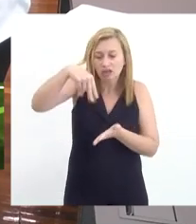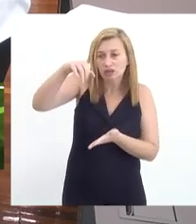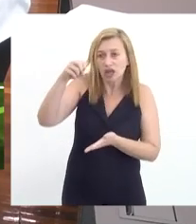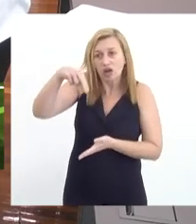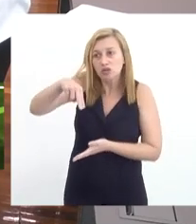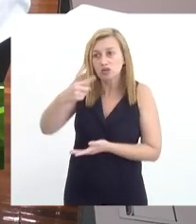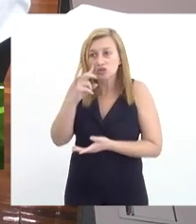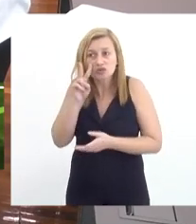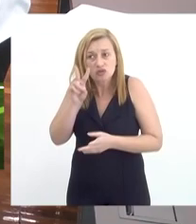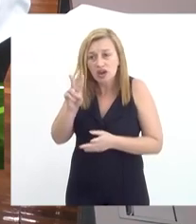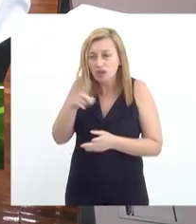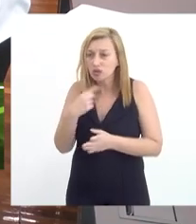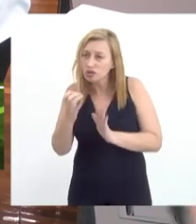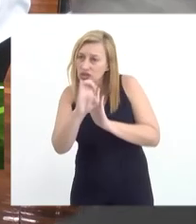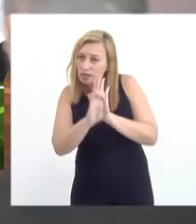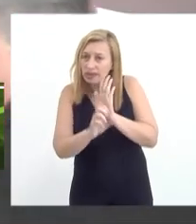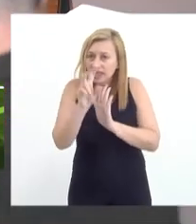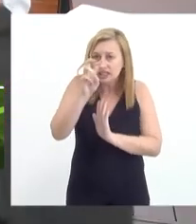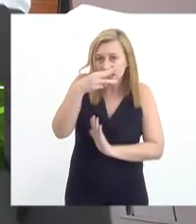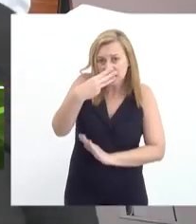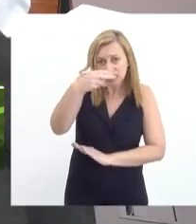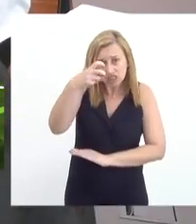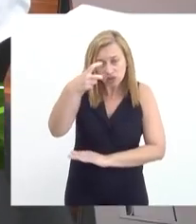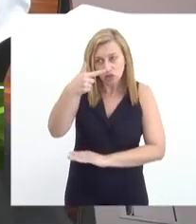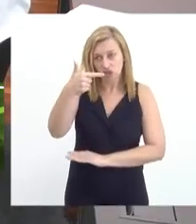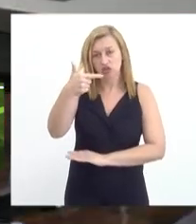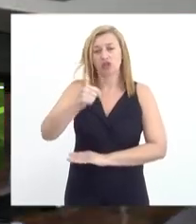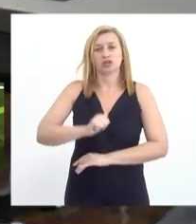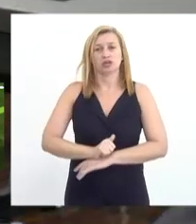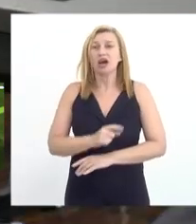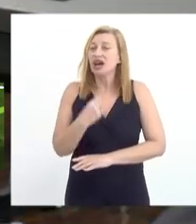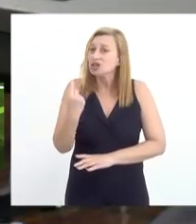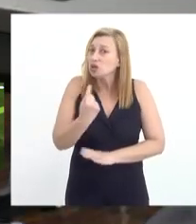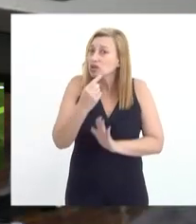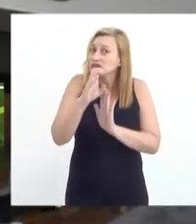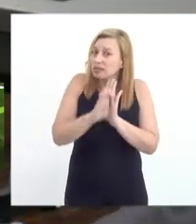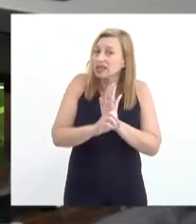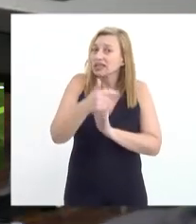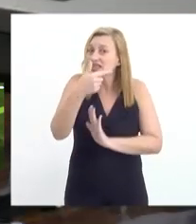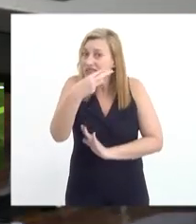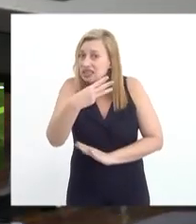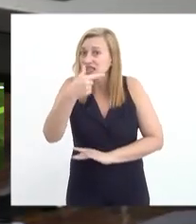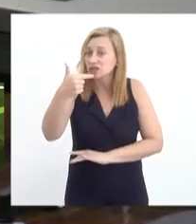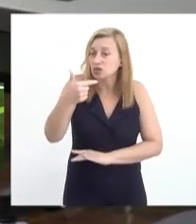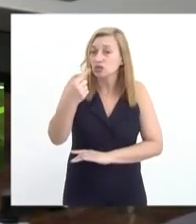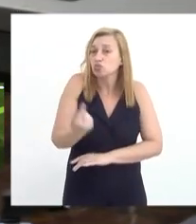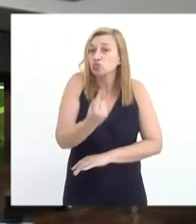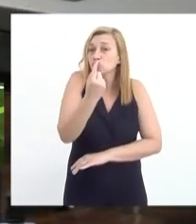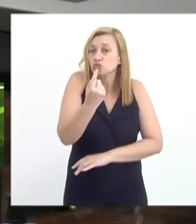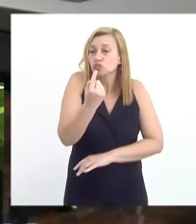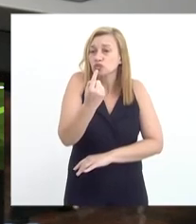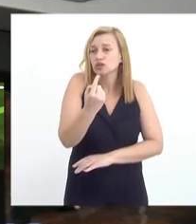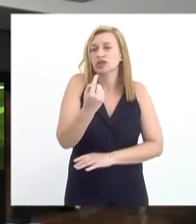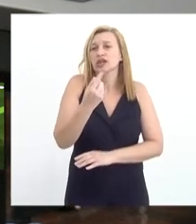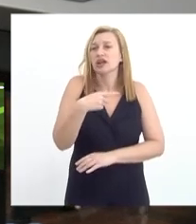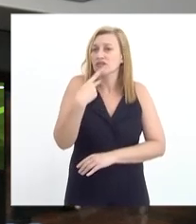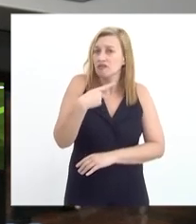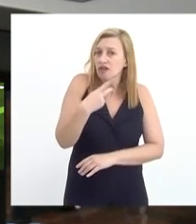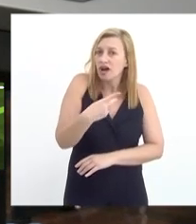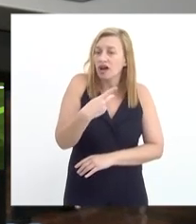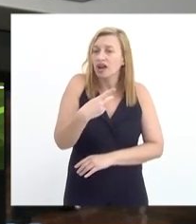olhasse A nossa Emenda 32 A nossa Emenda 32 A única Coisa que ela coloca